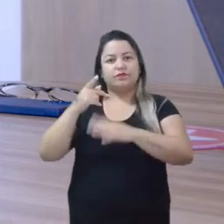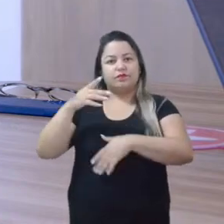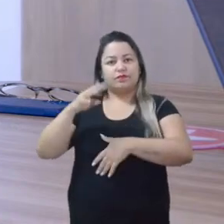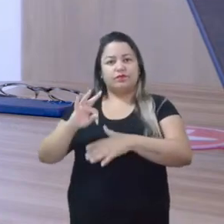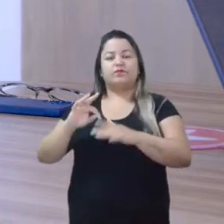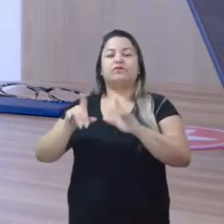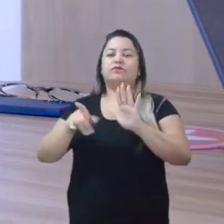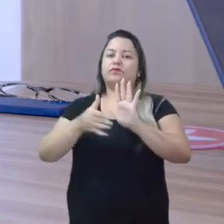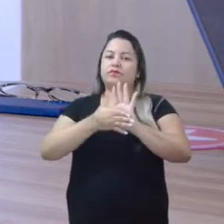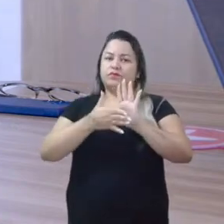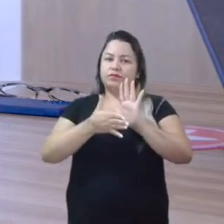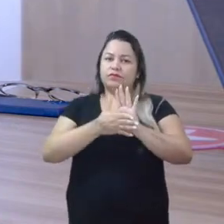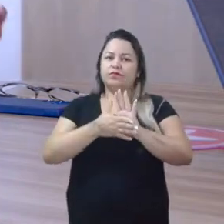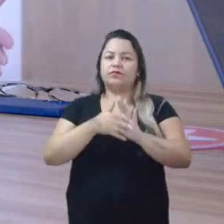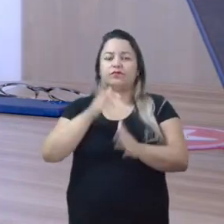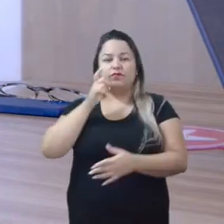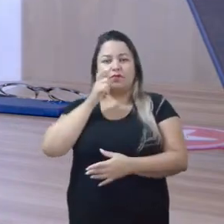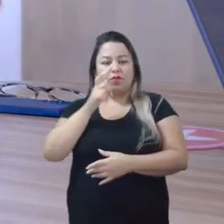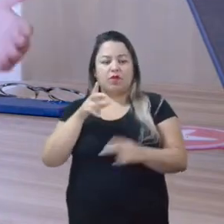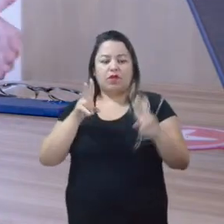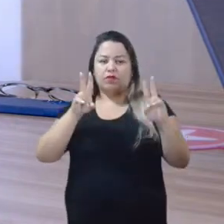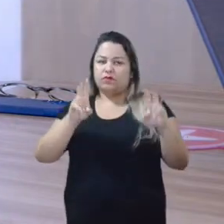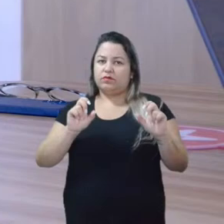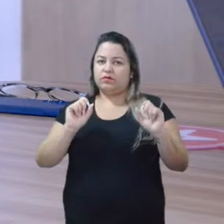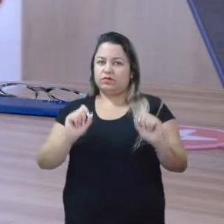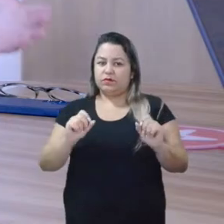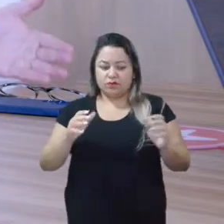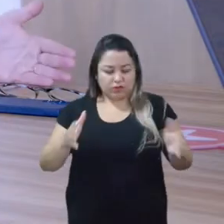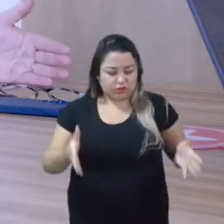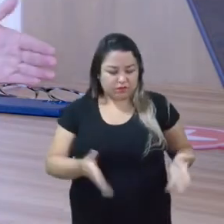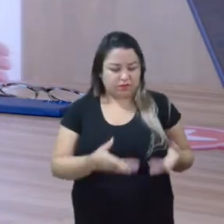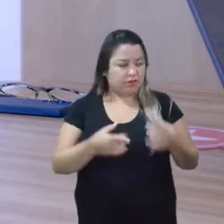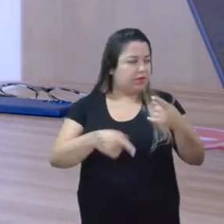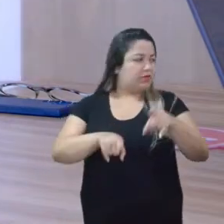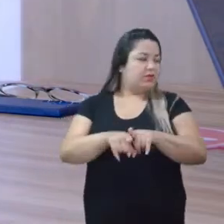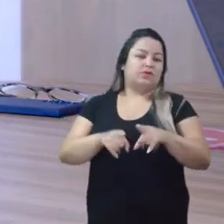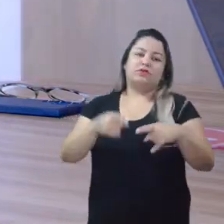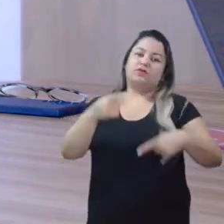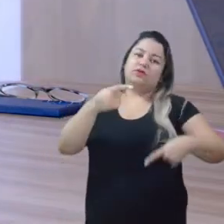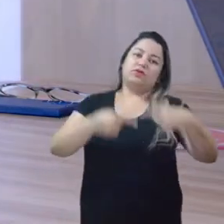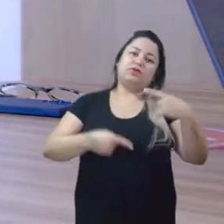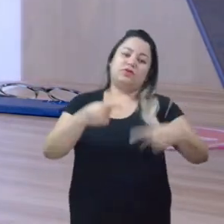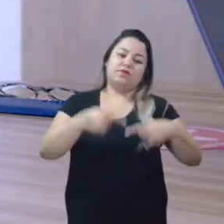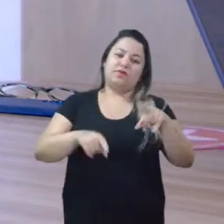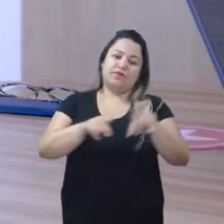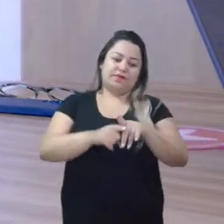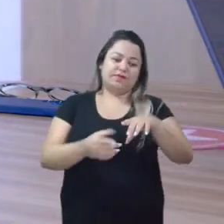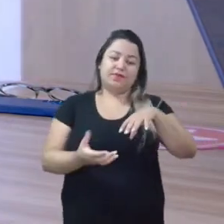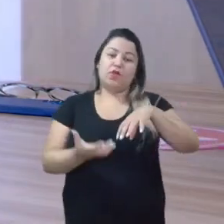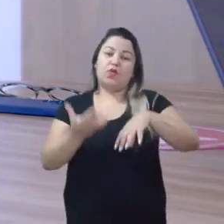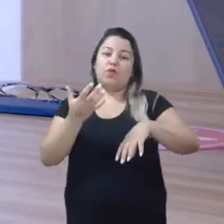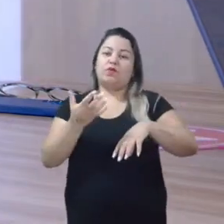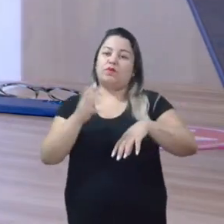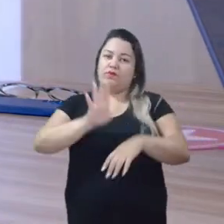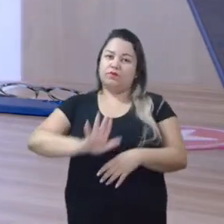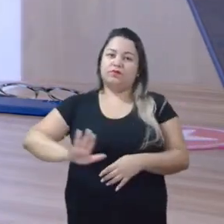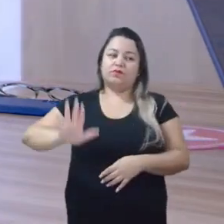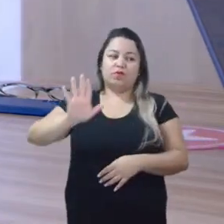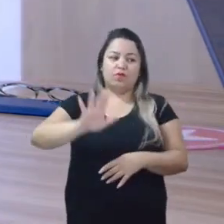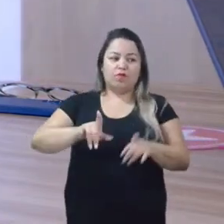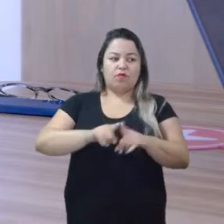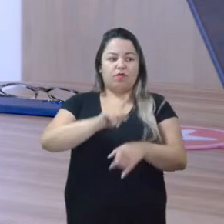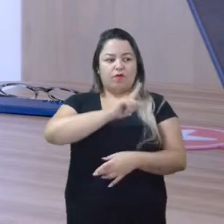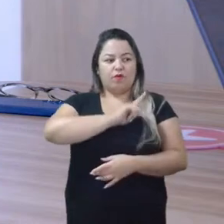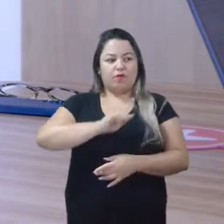bastante interessantes sobre o tema, tem iniciativas de discursos, de discussões nas comissões do Congresso Nacional. O governo federal, quando